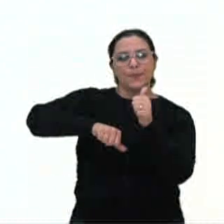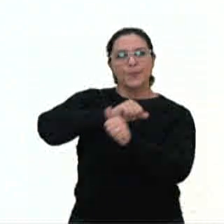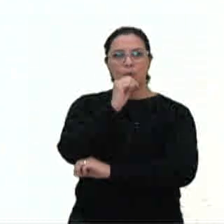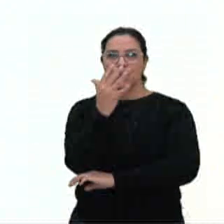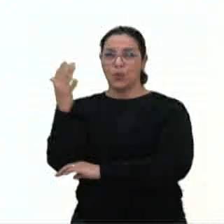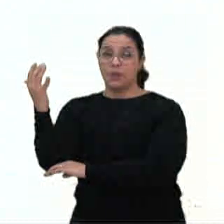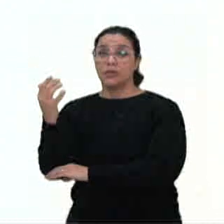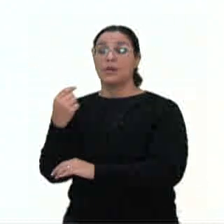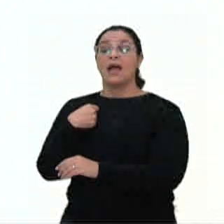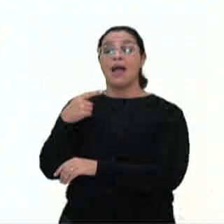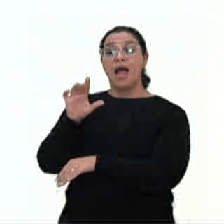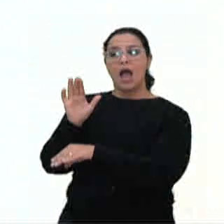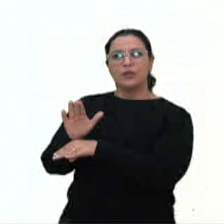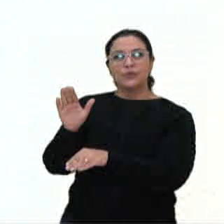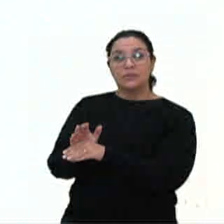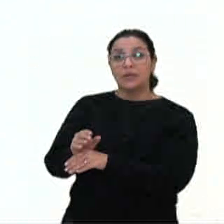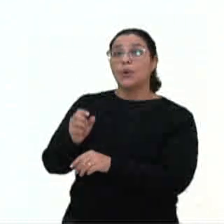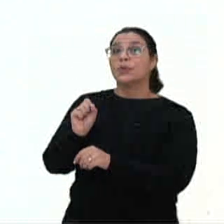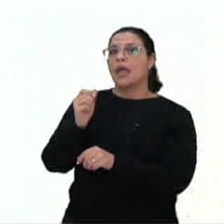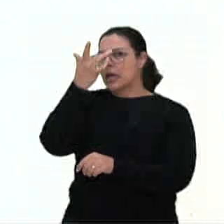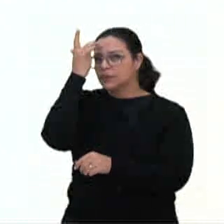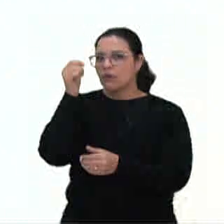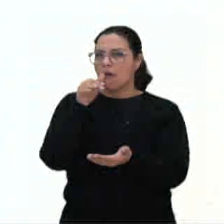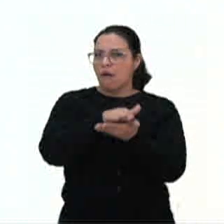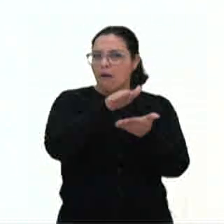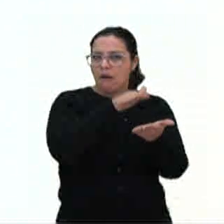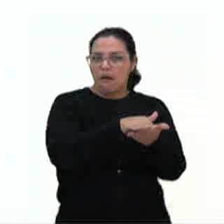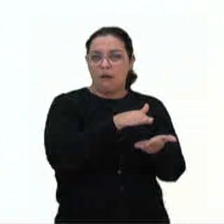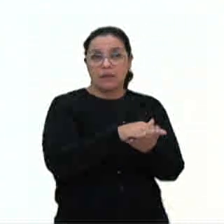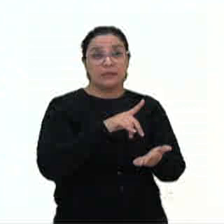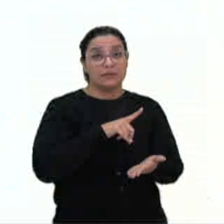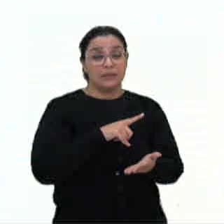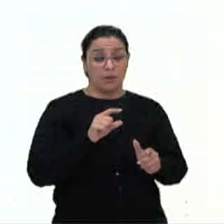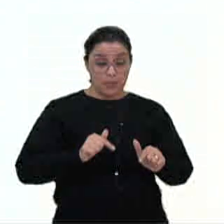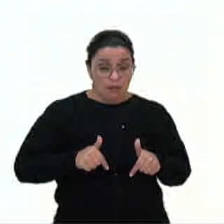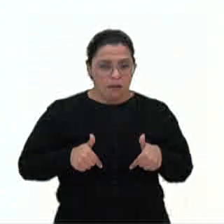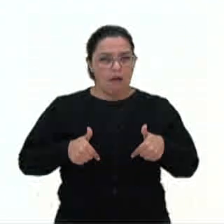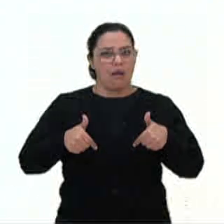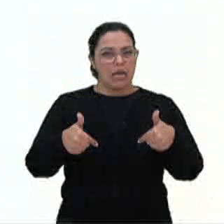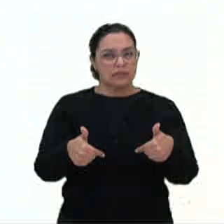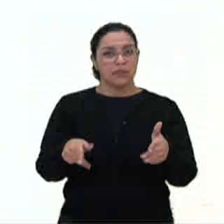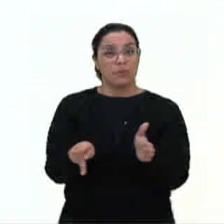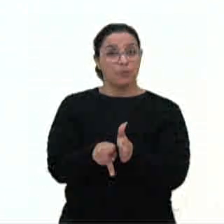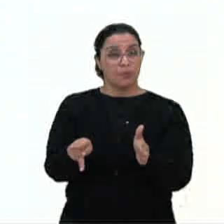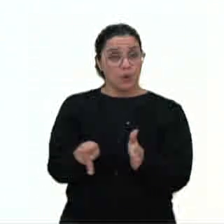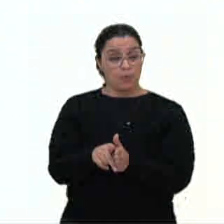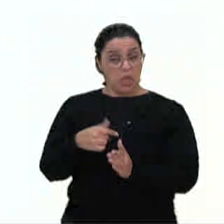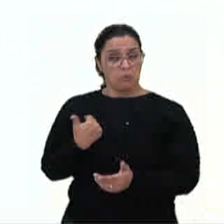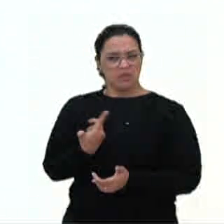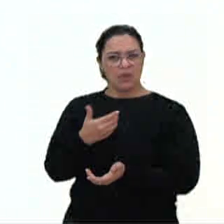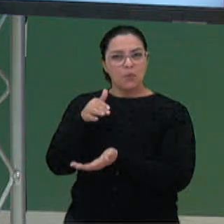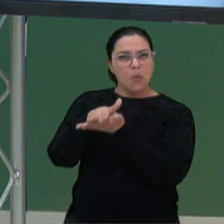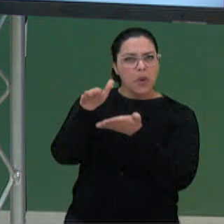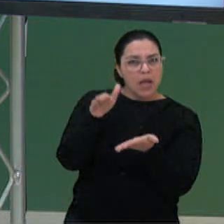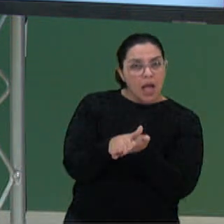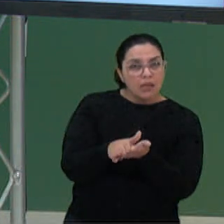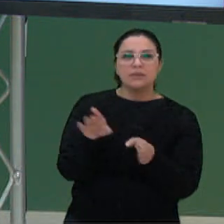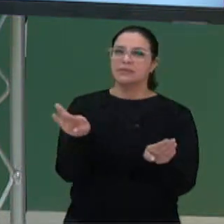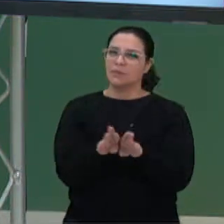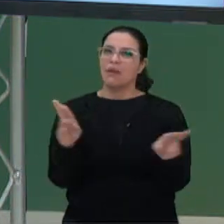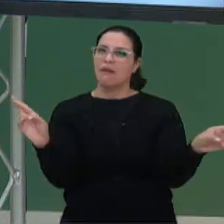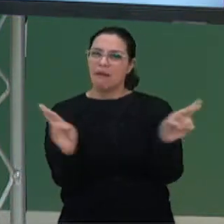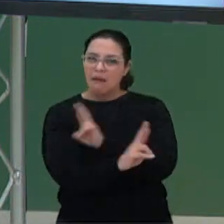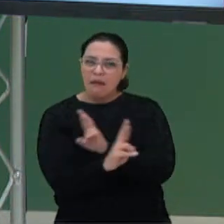para atender às demandas de consumo. Então, a minha atitude de consumir ou não vai estar